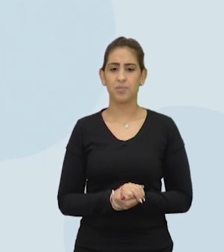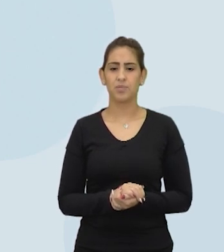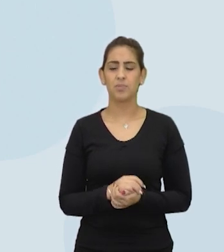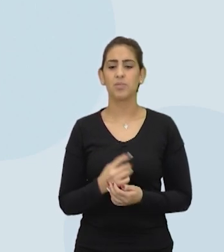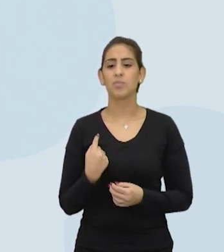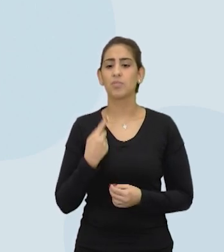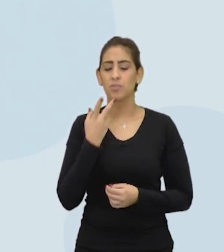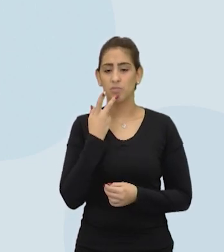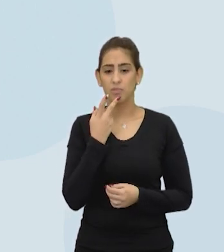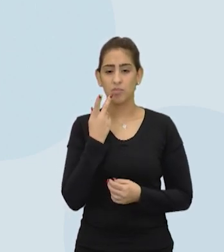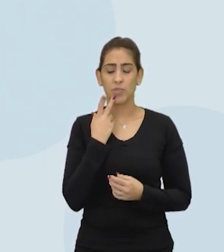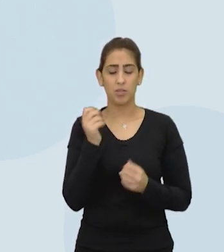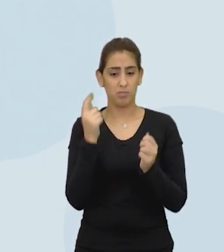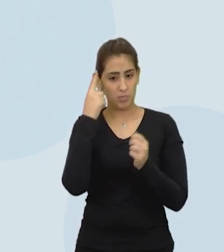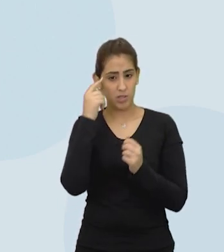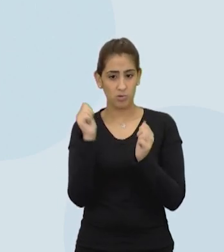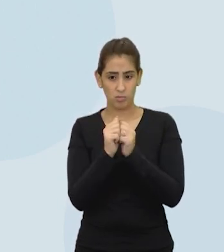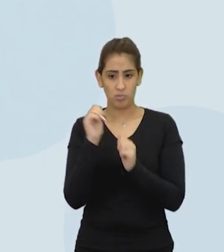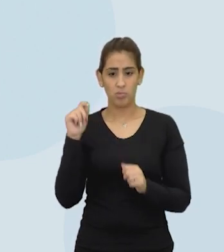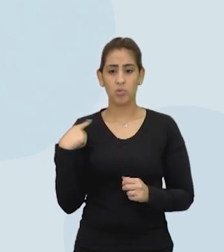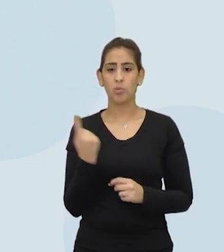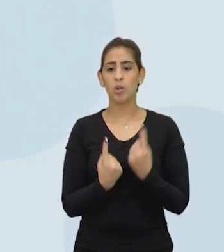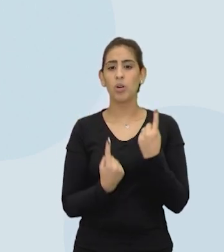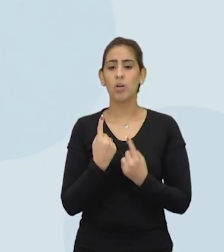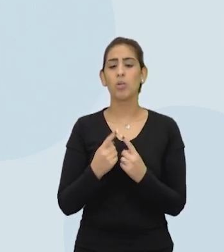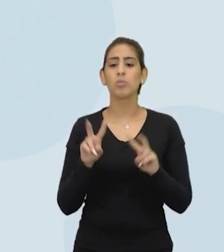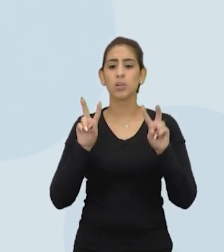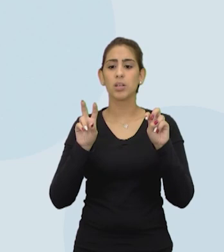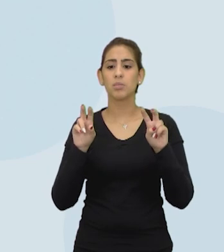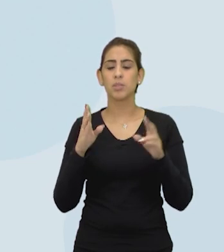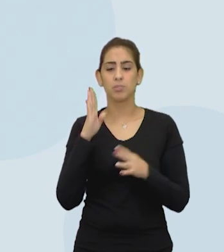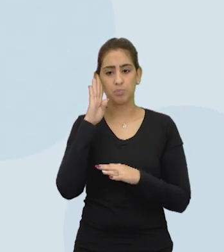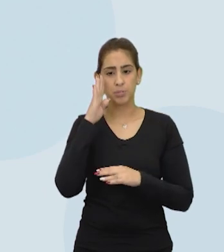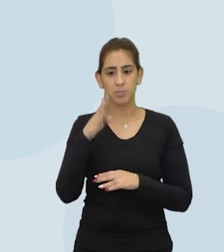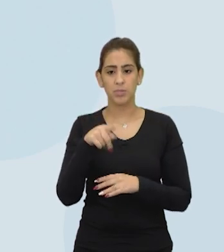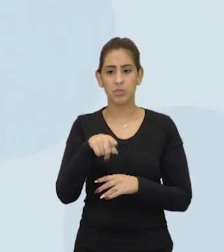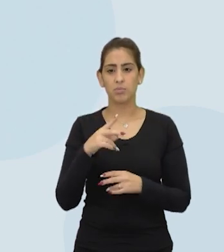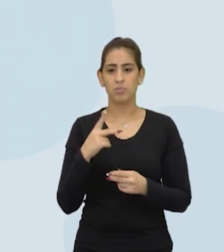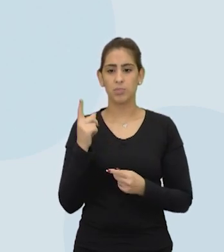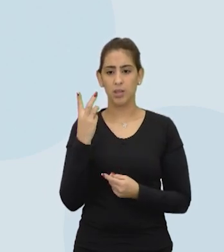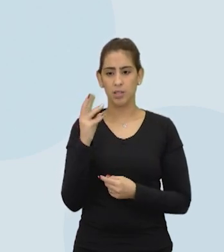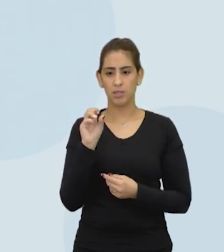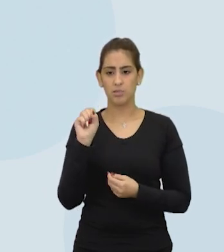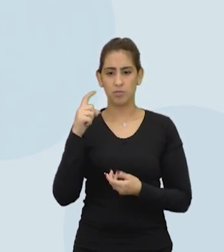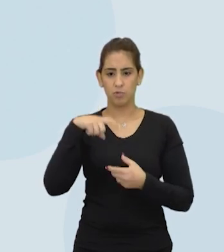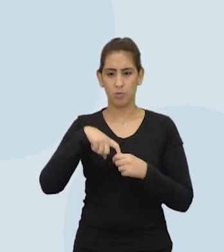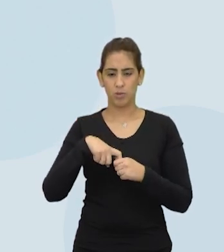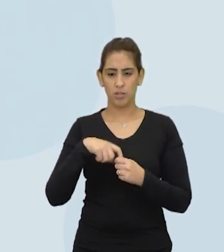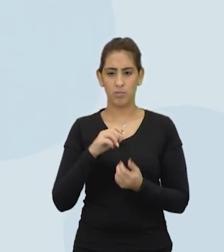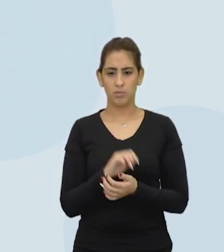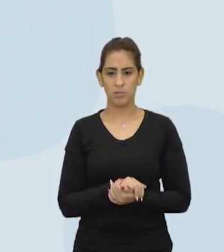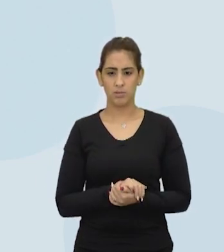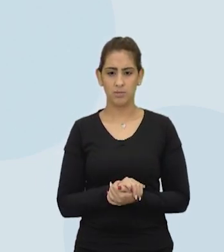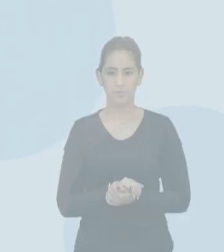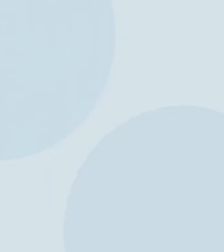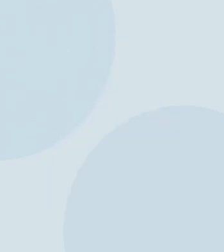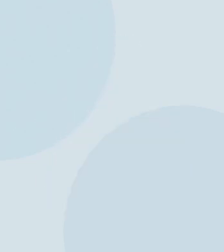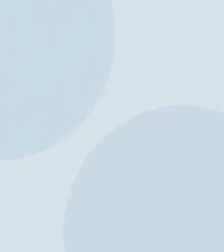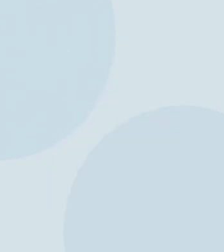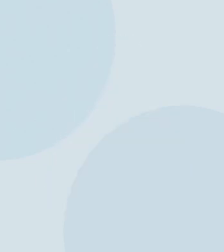pensar juntos e responda. Qual é o tema central desta poesia? 30 segundos, já voltamos.